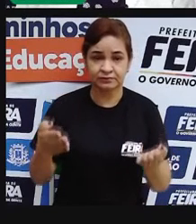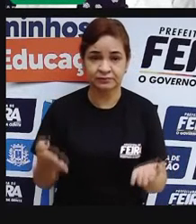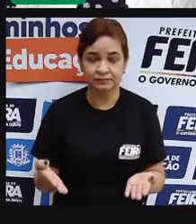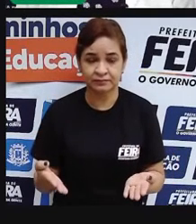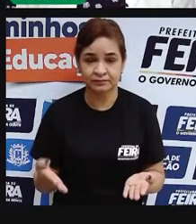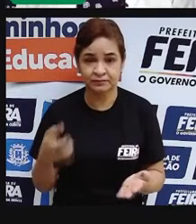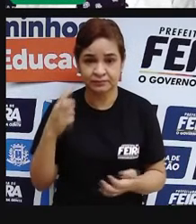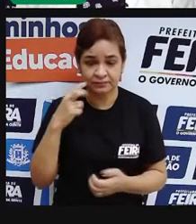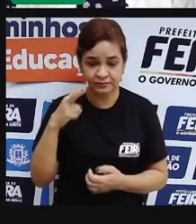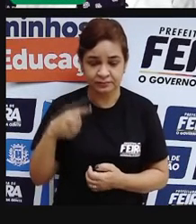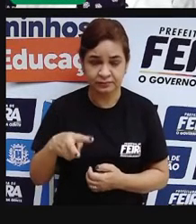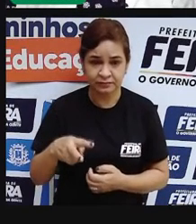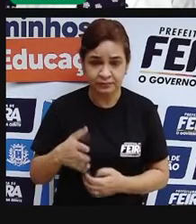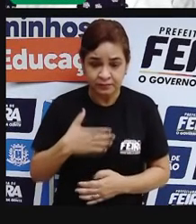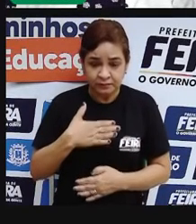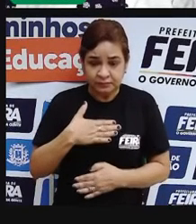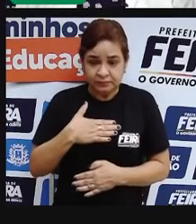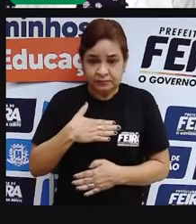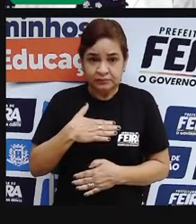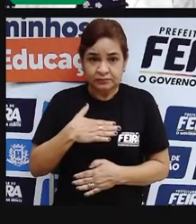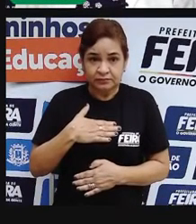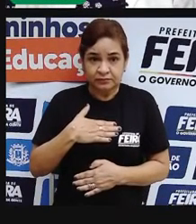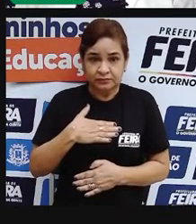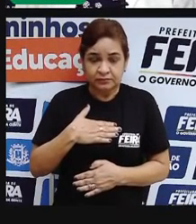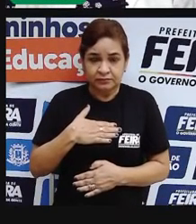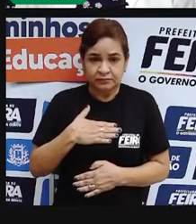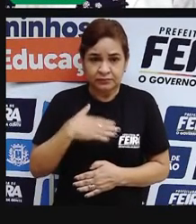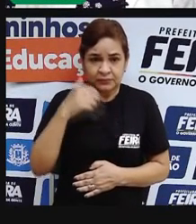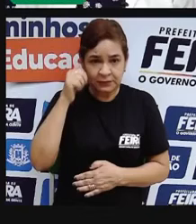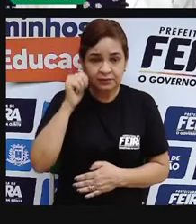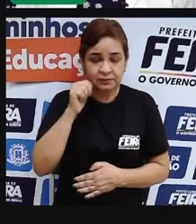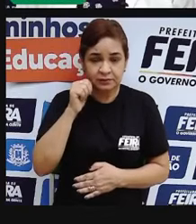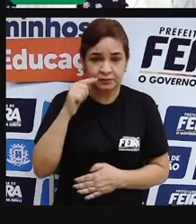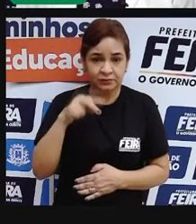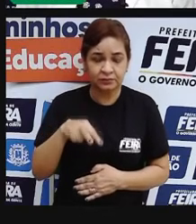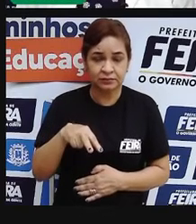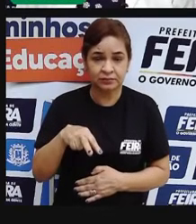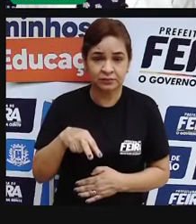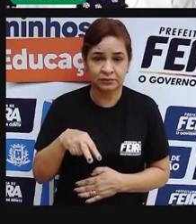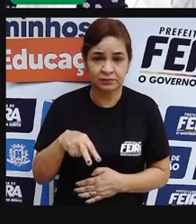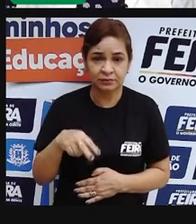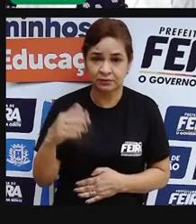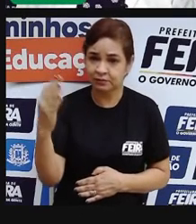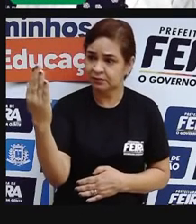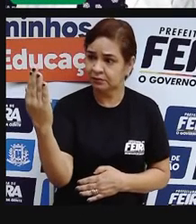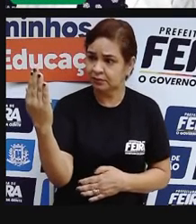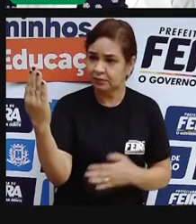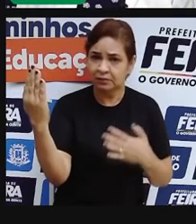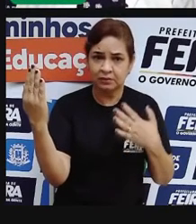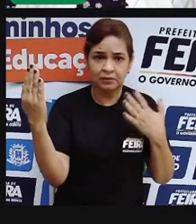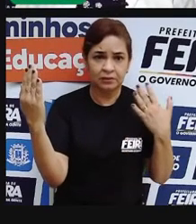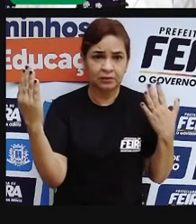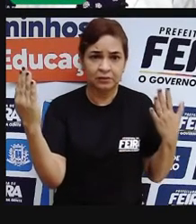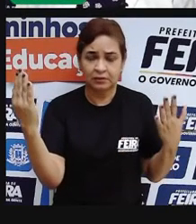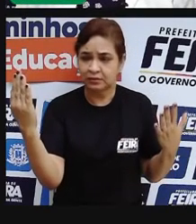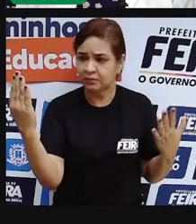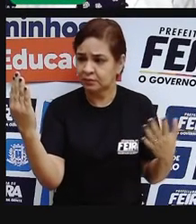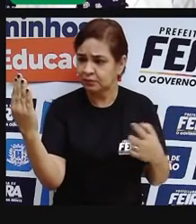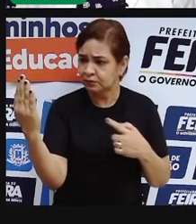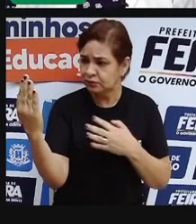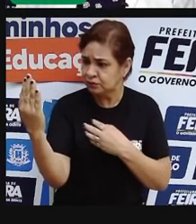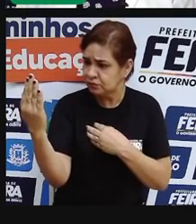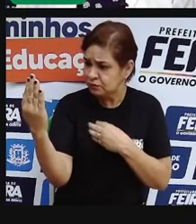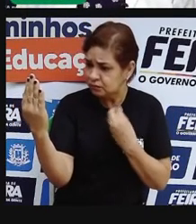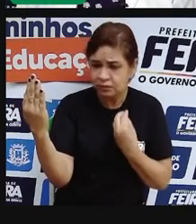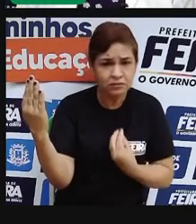olhou e deu um passo atrás E ai meu Deus ele tava ela desnorteada eu